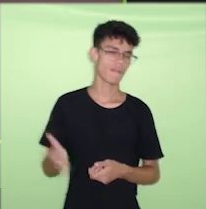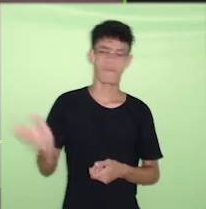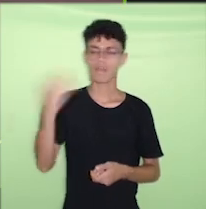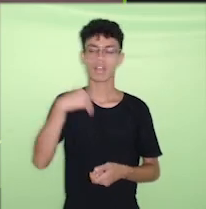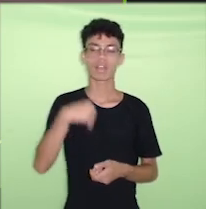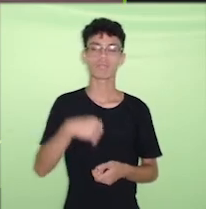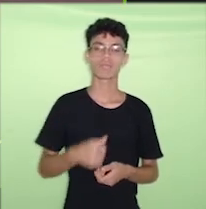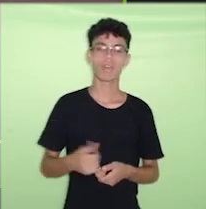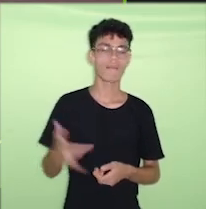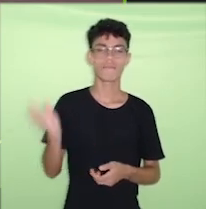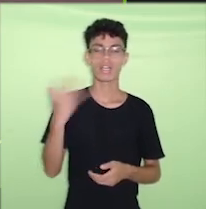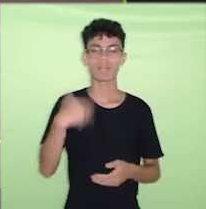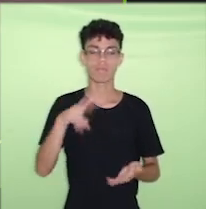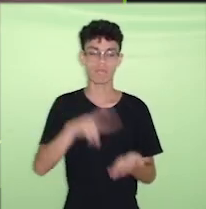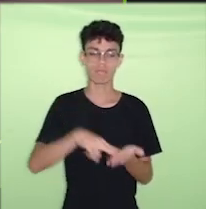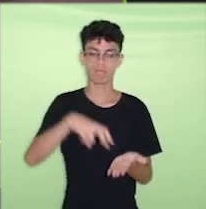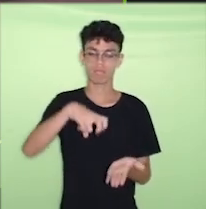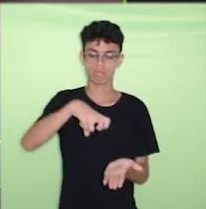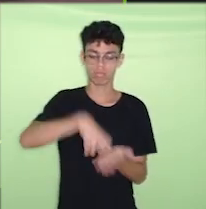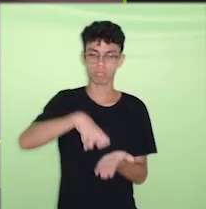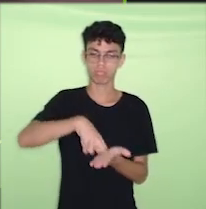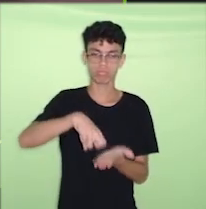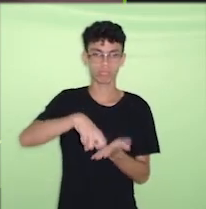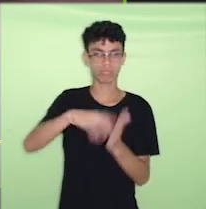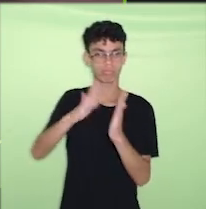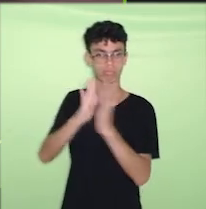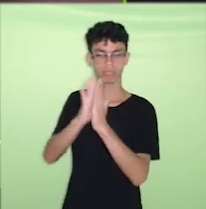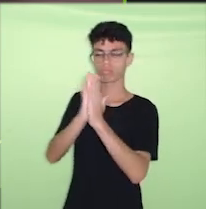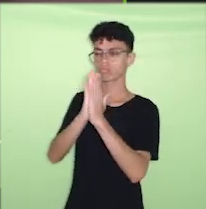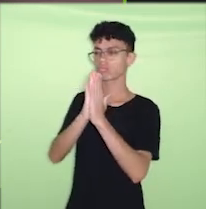Vamos às orações.